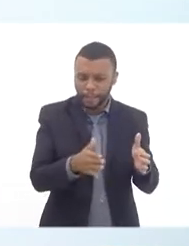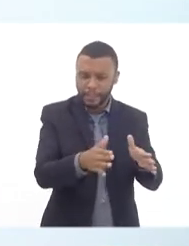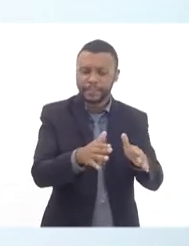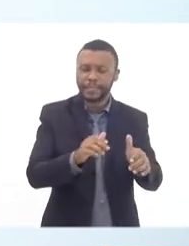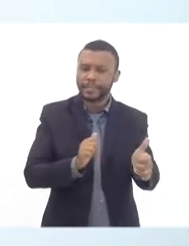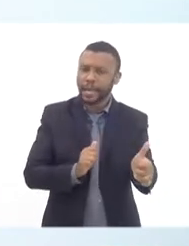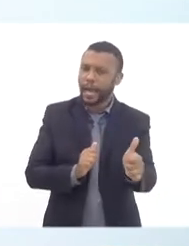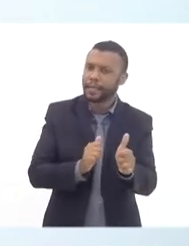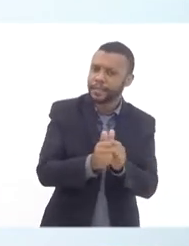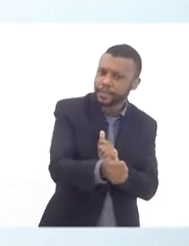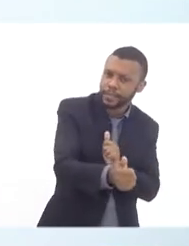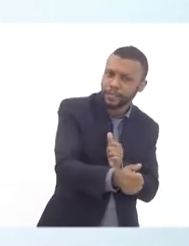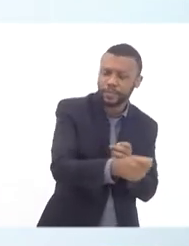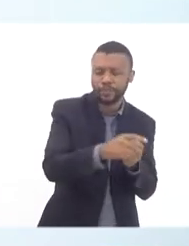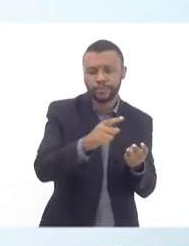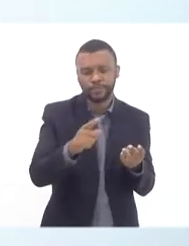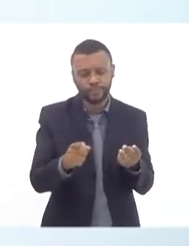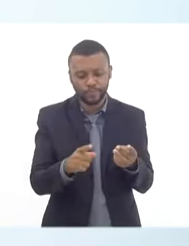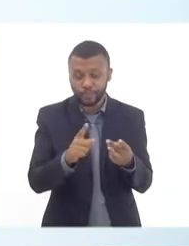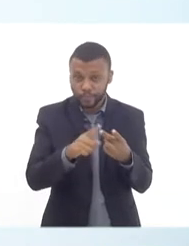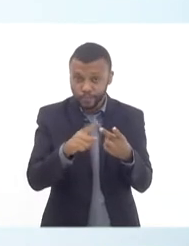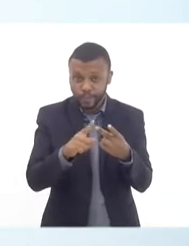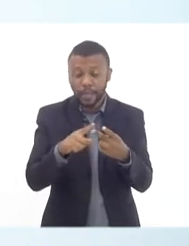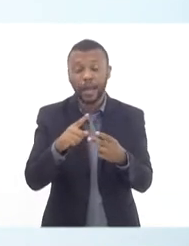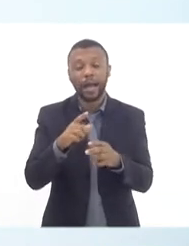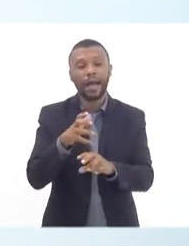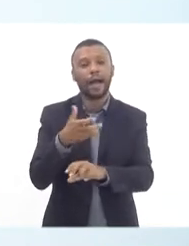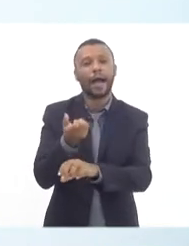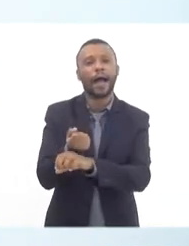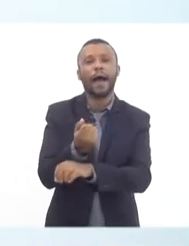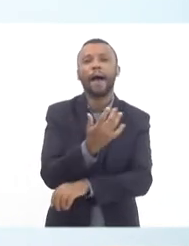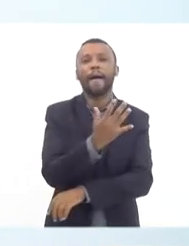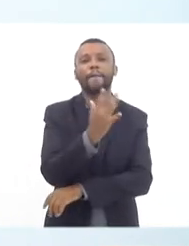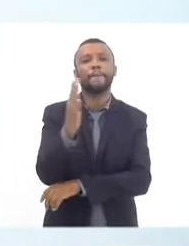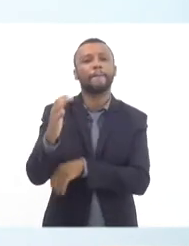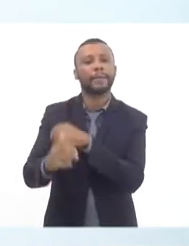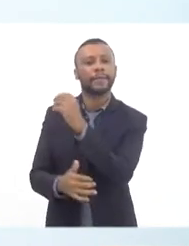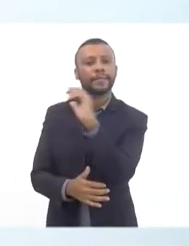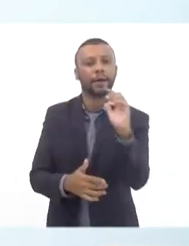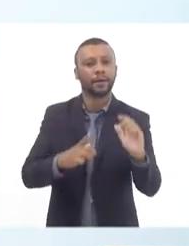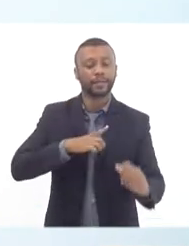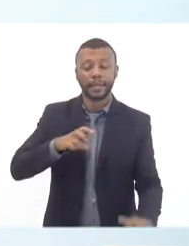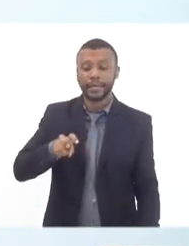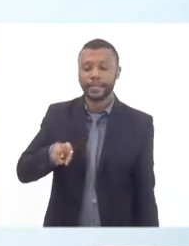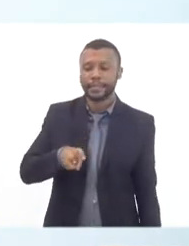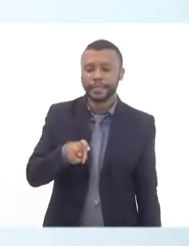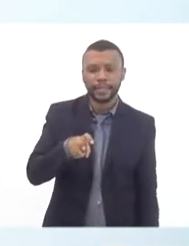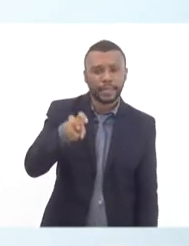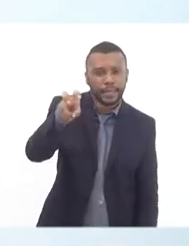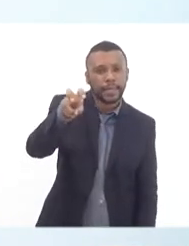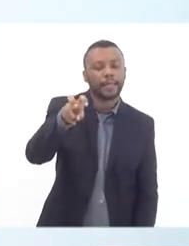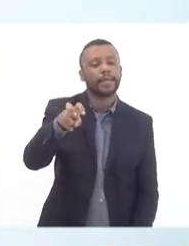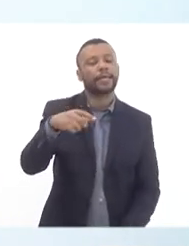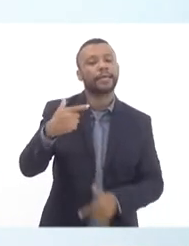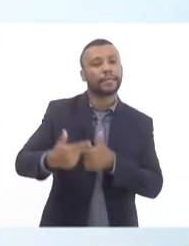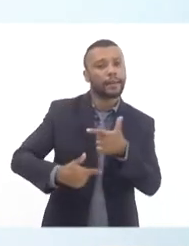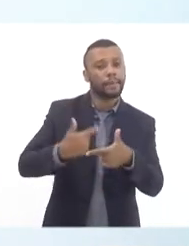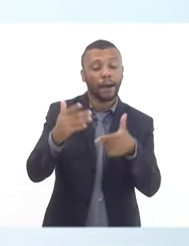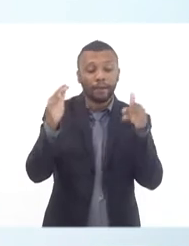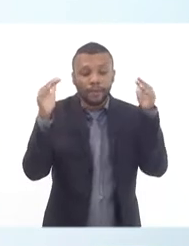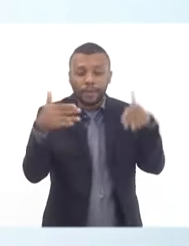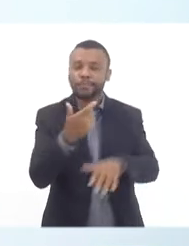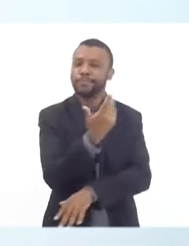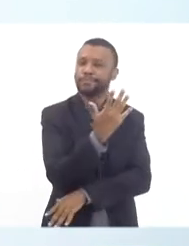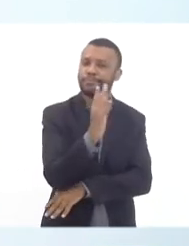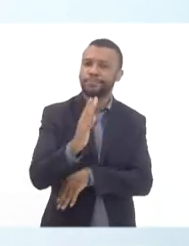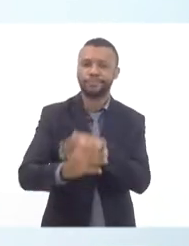esportes. Ambiental, com trilha para caminhada e atividades de educação ambiental. Turismo e